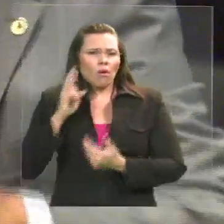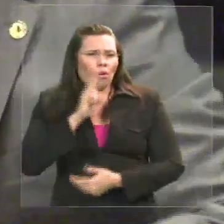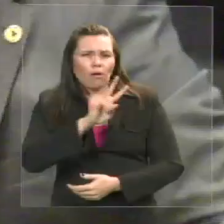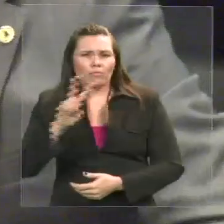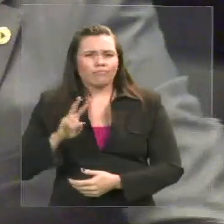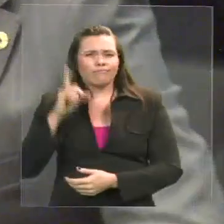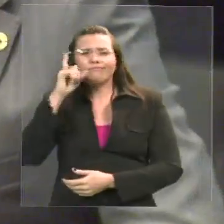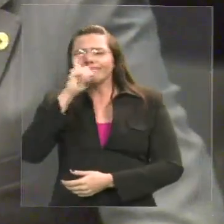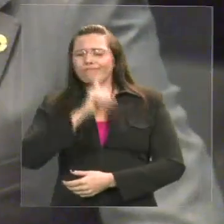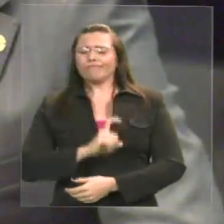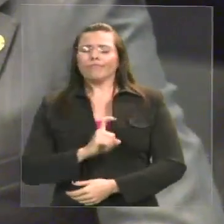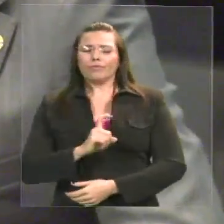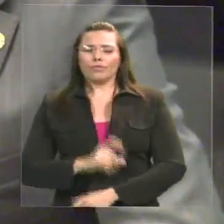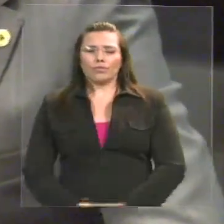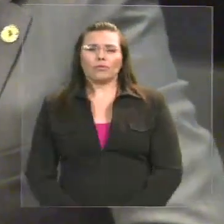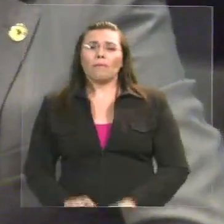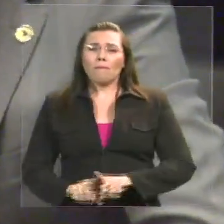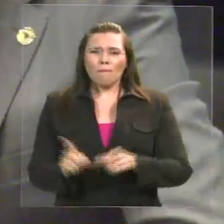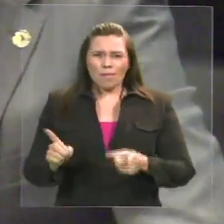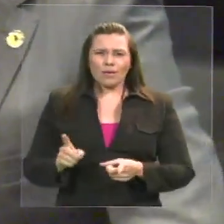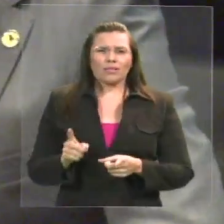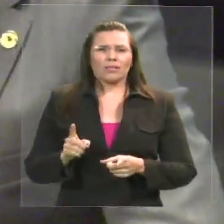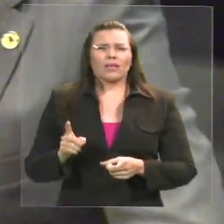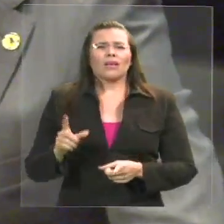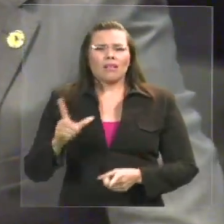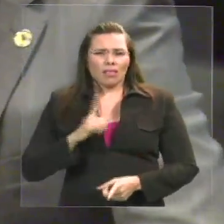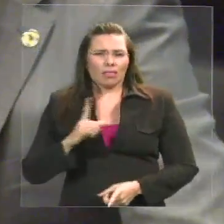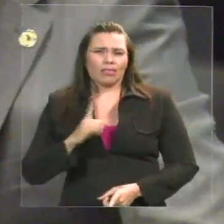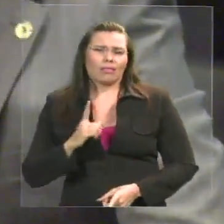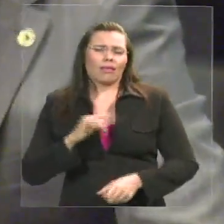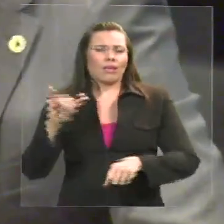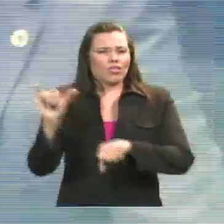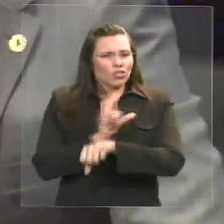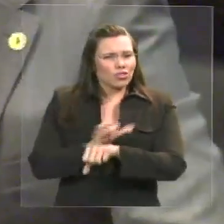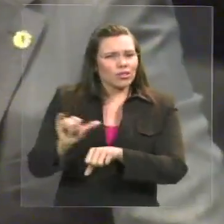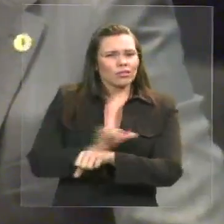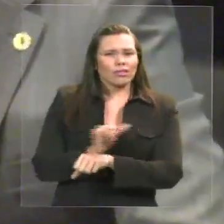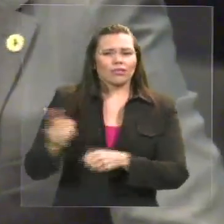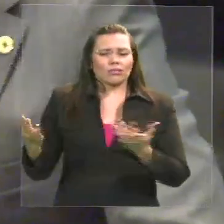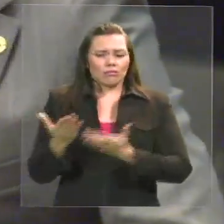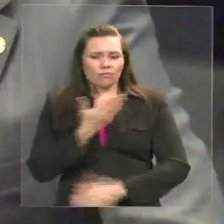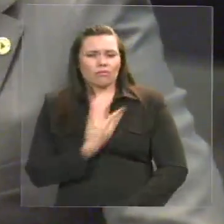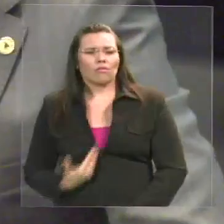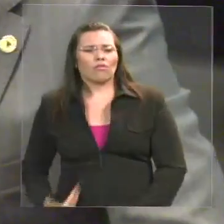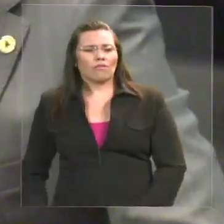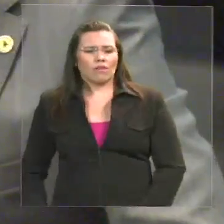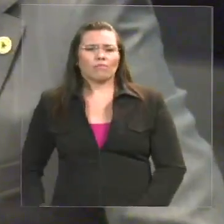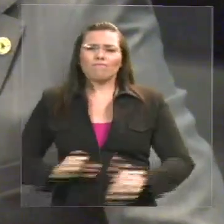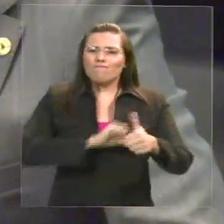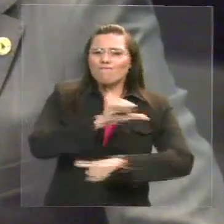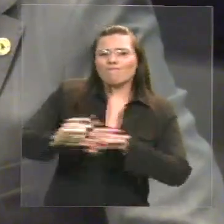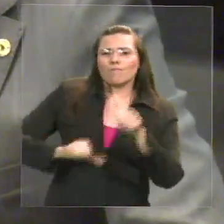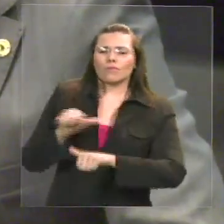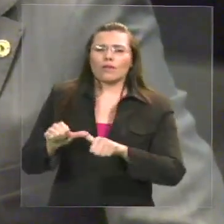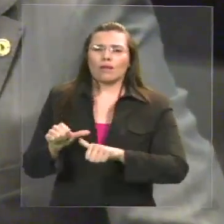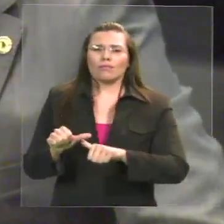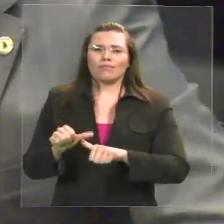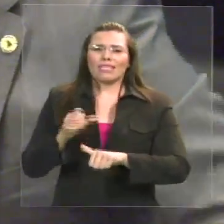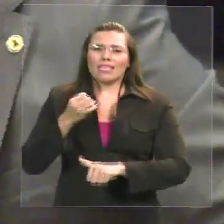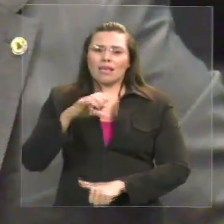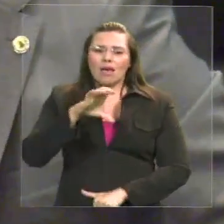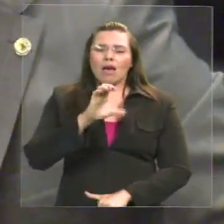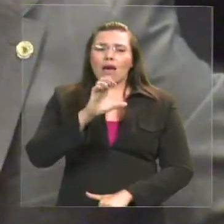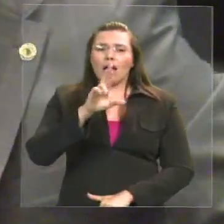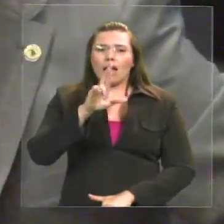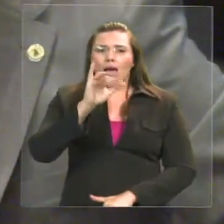criar medidas anticíclicas, acaba-se não conseguindo reverter a situação e